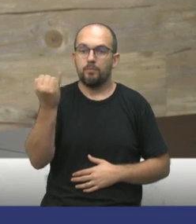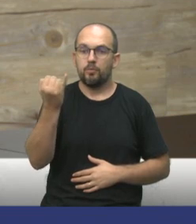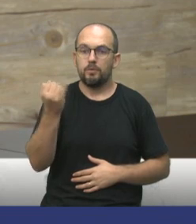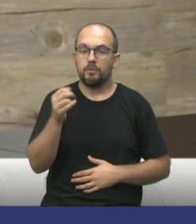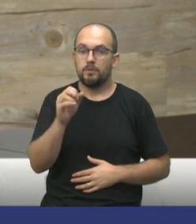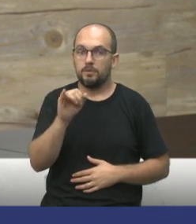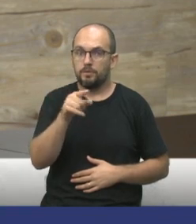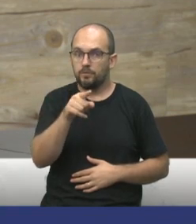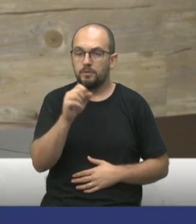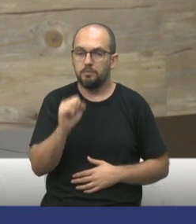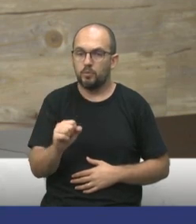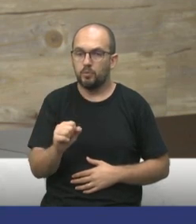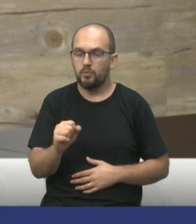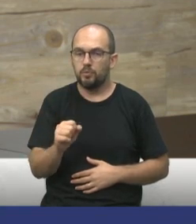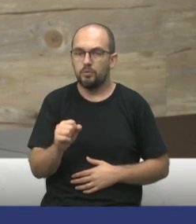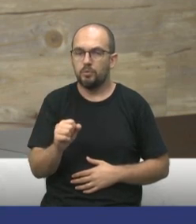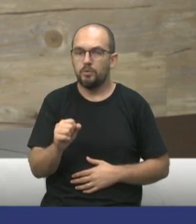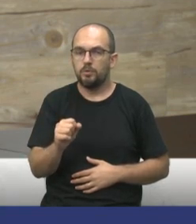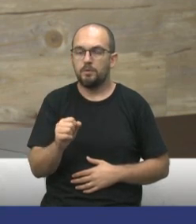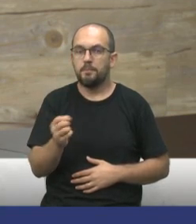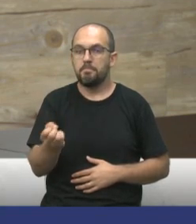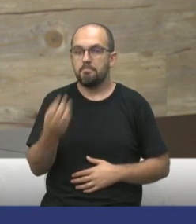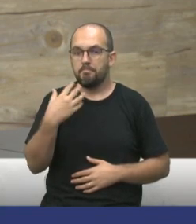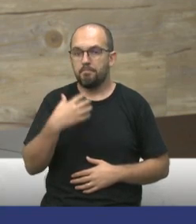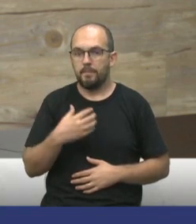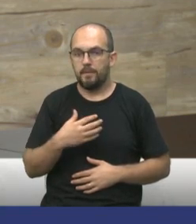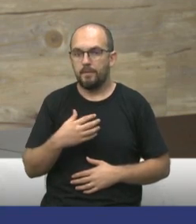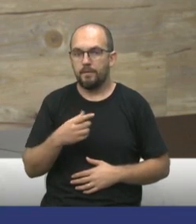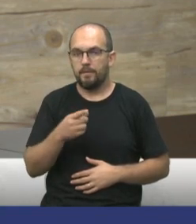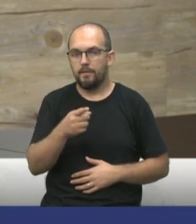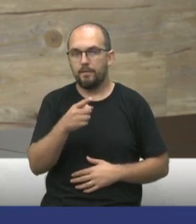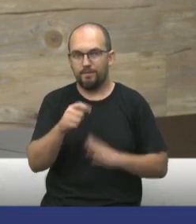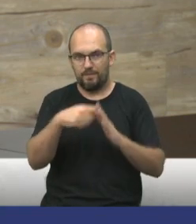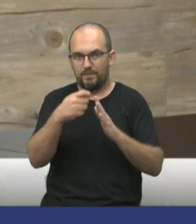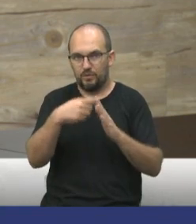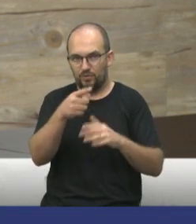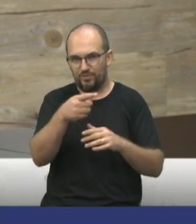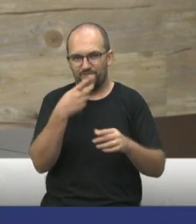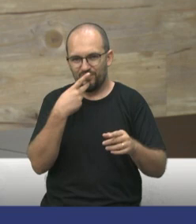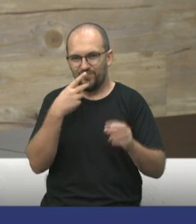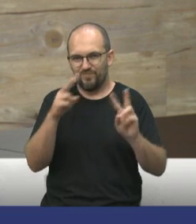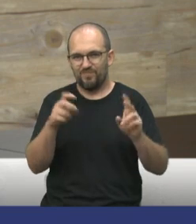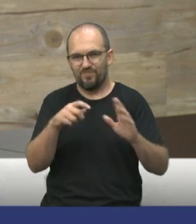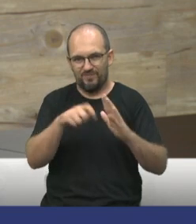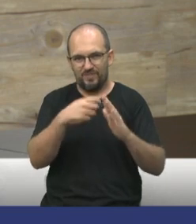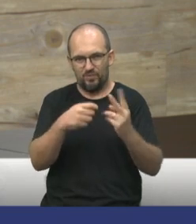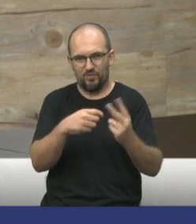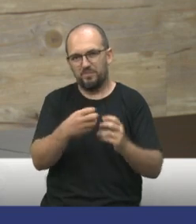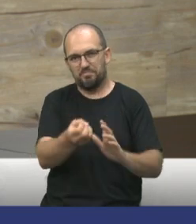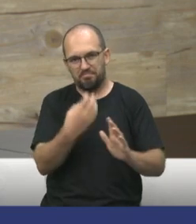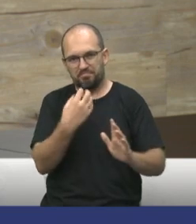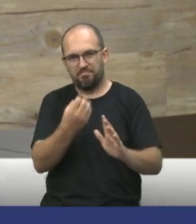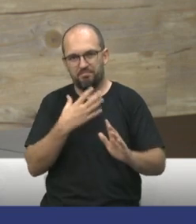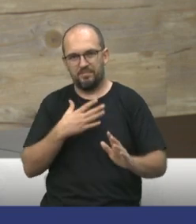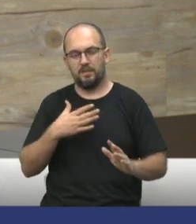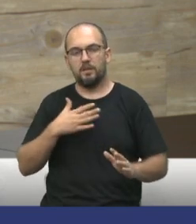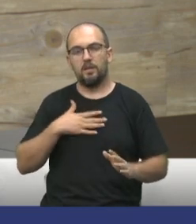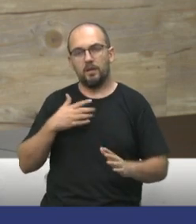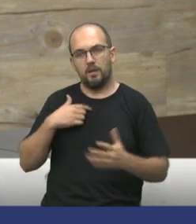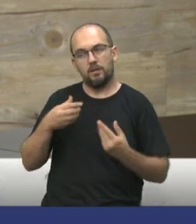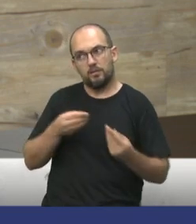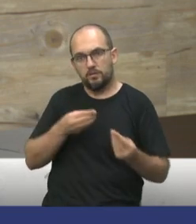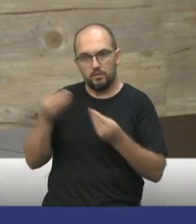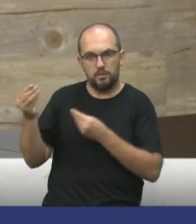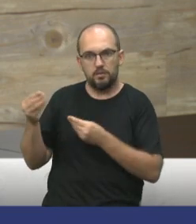você pudesse mandar para a gente, né, esse vídeo que você já gravou aí, para que a gente possa estar